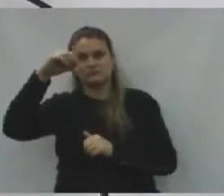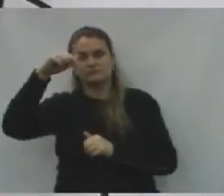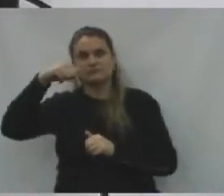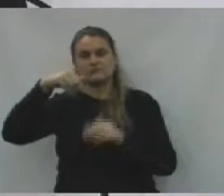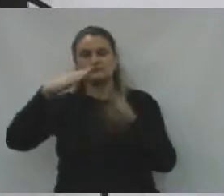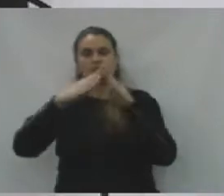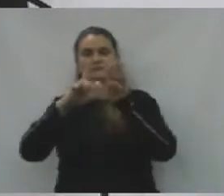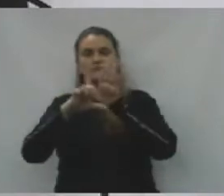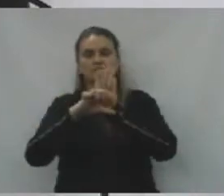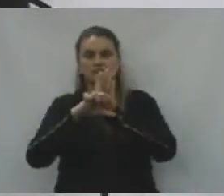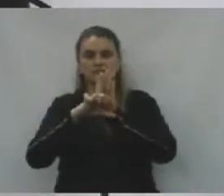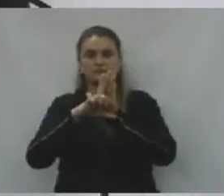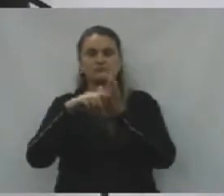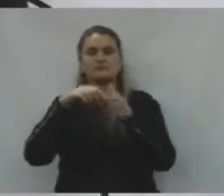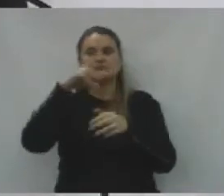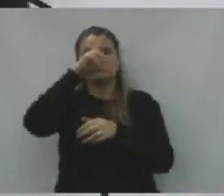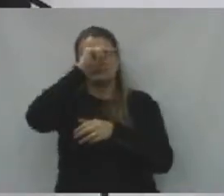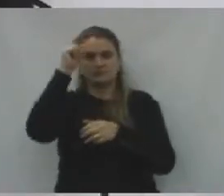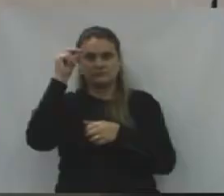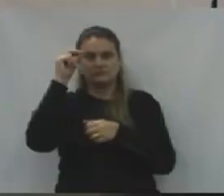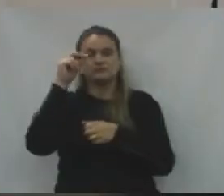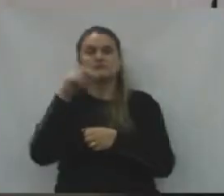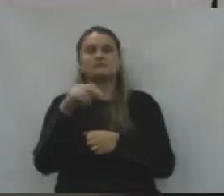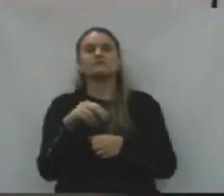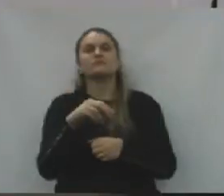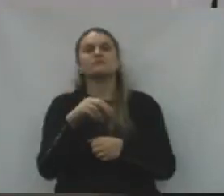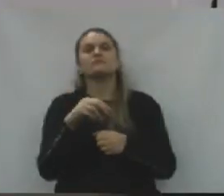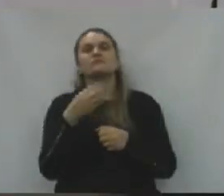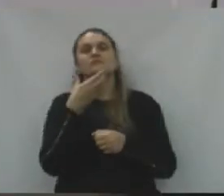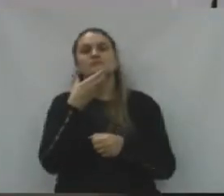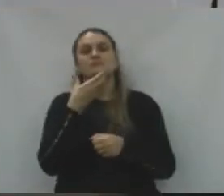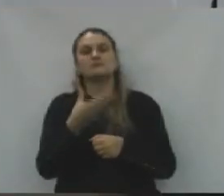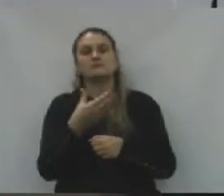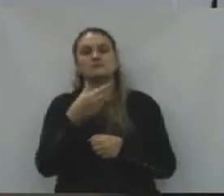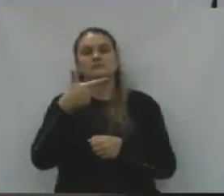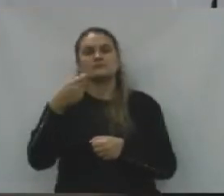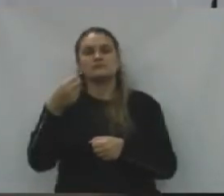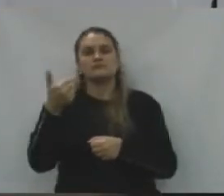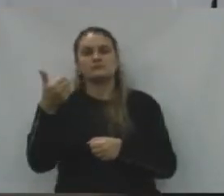479 do Executivo Municipal, de dezembro de 2016.